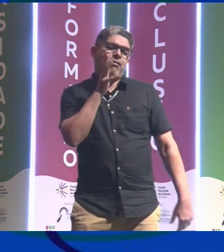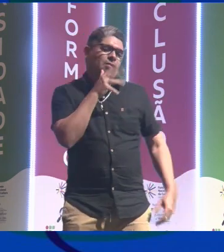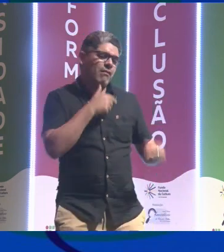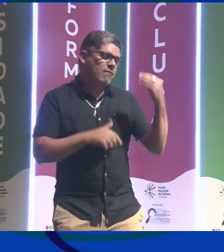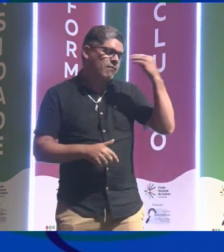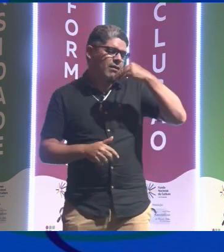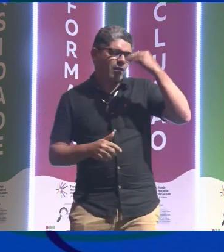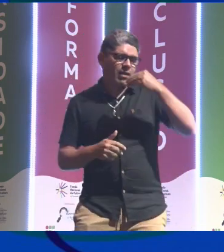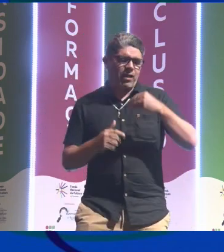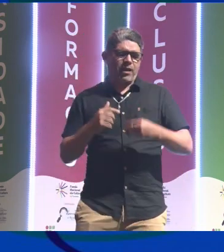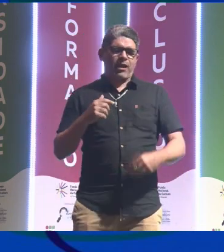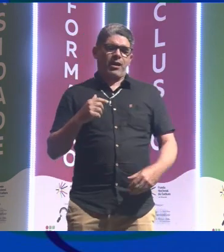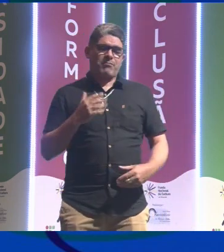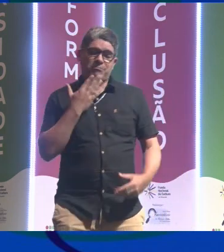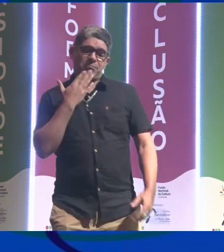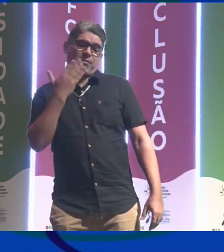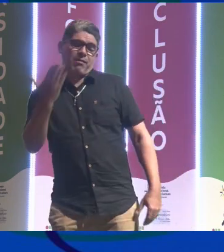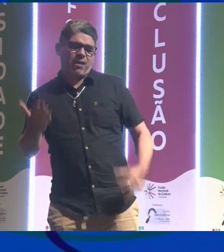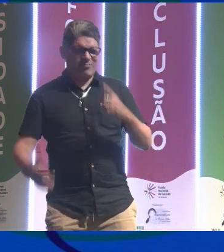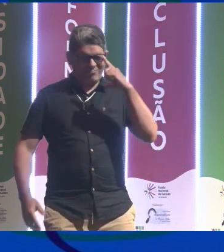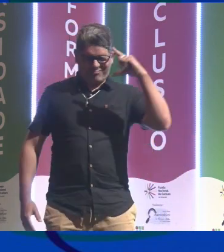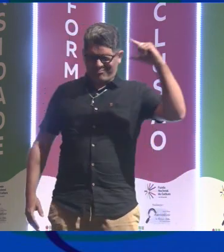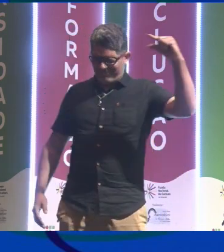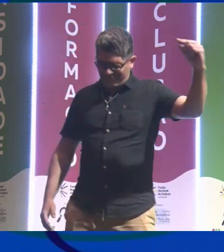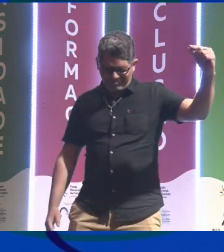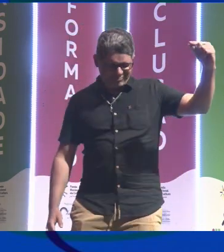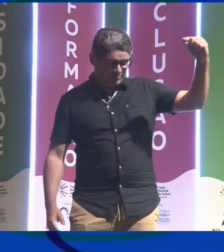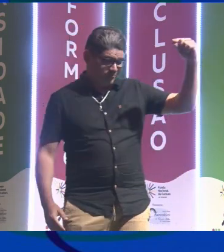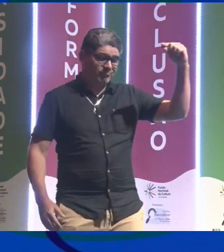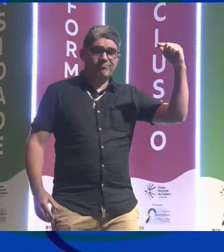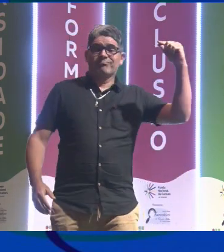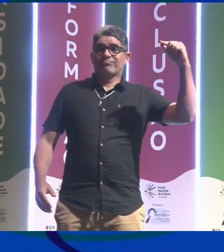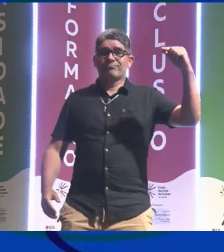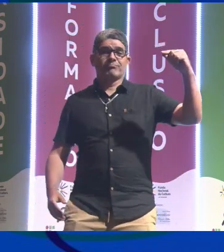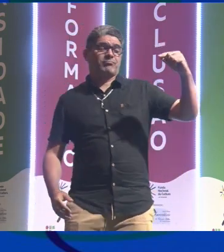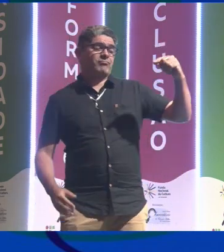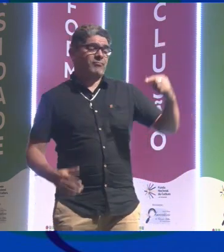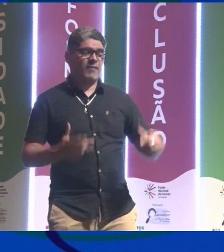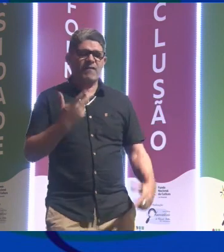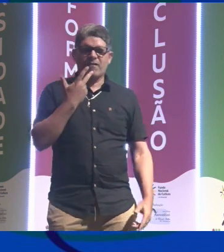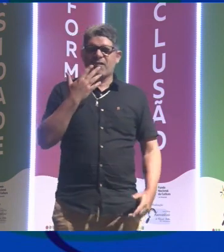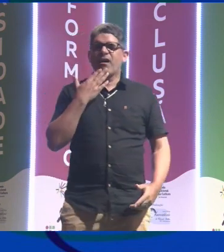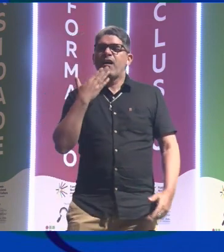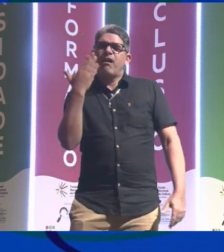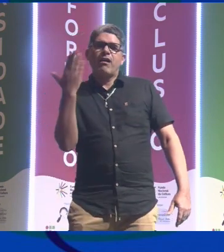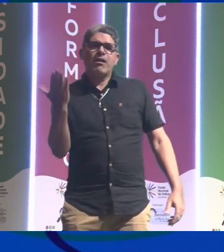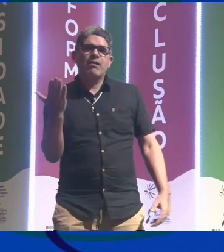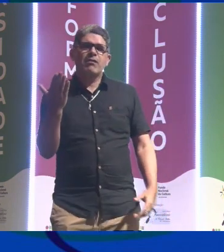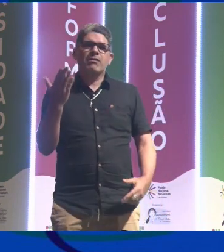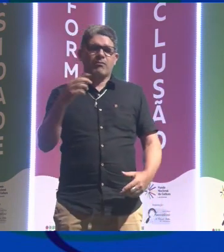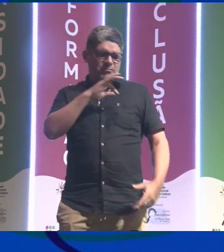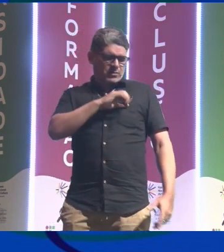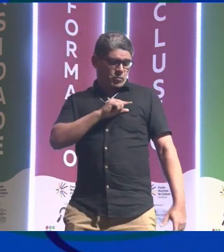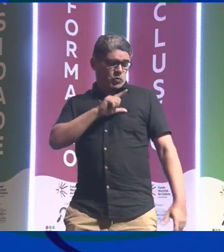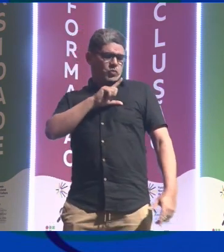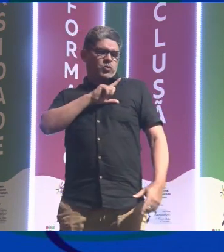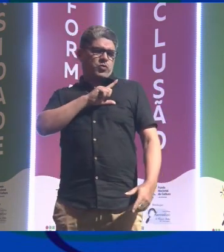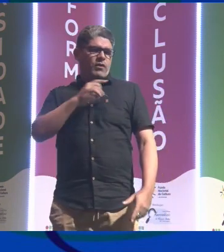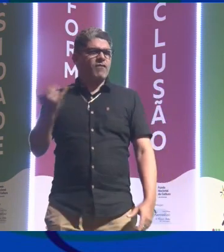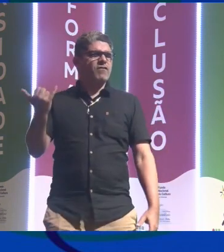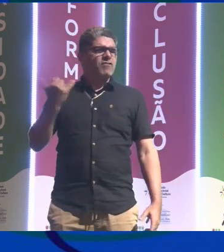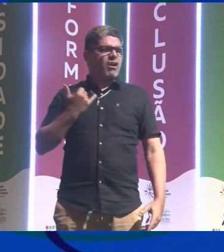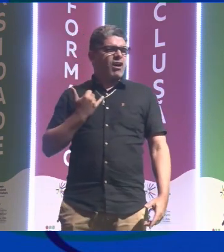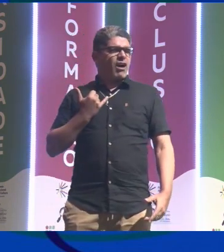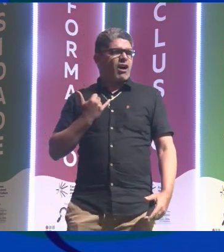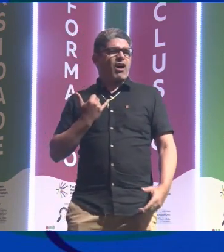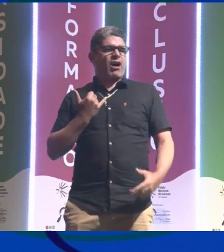Eu peço minhas contas e vou-me embora. Quando eu falo no aumento, ele me diz que não